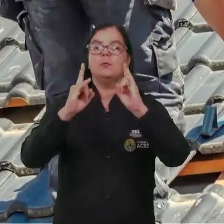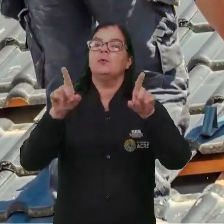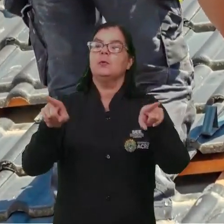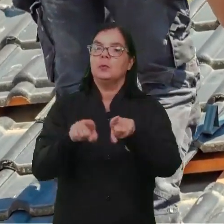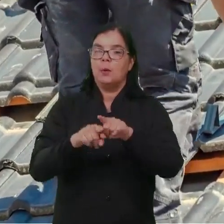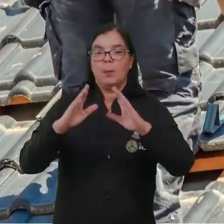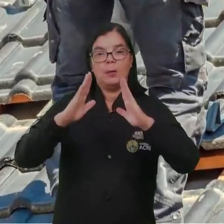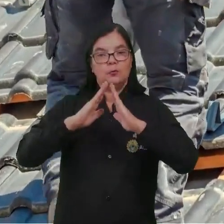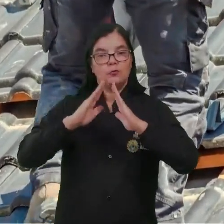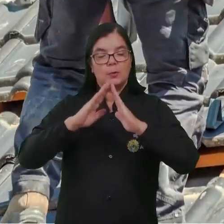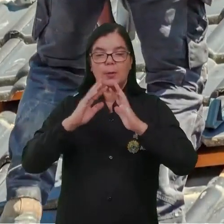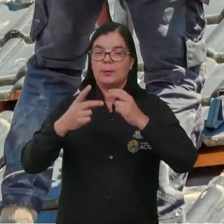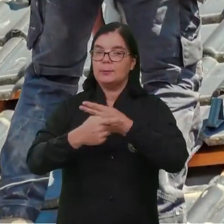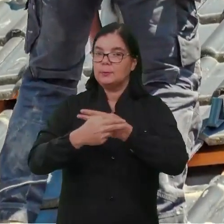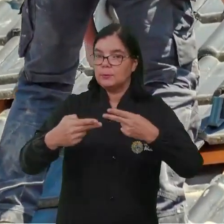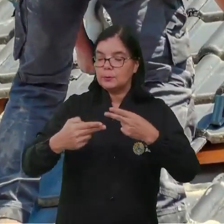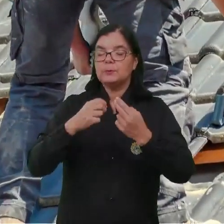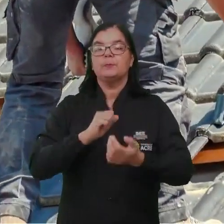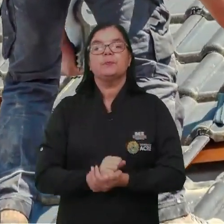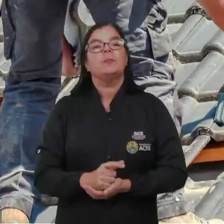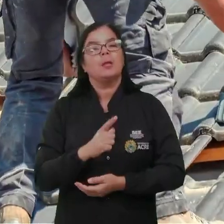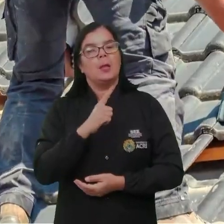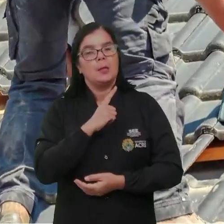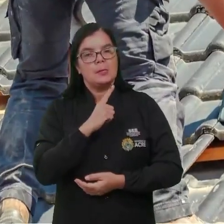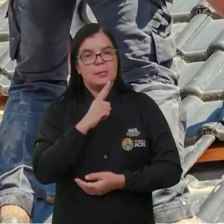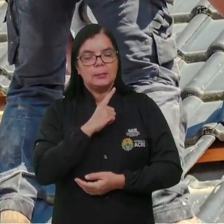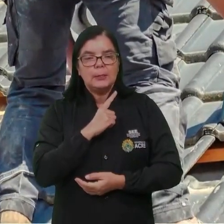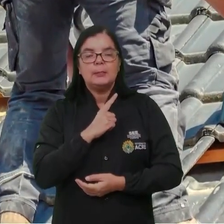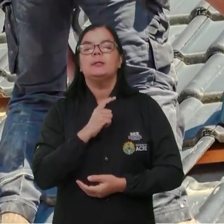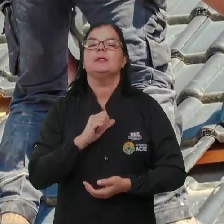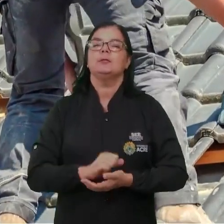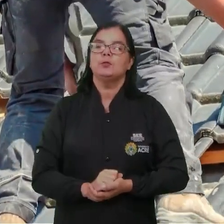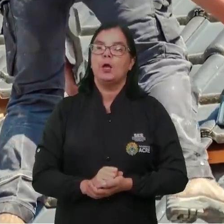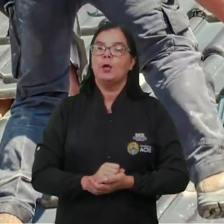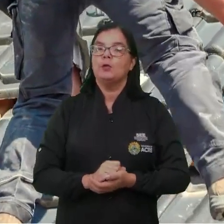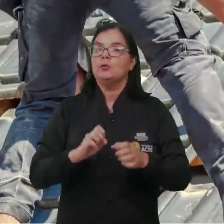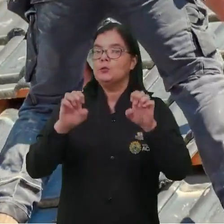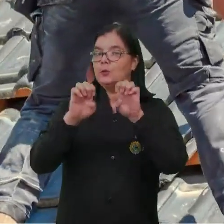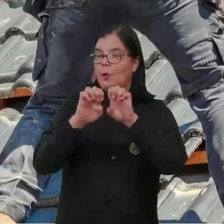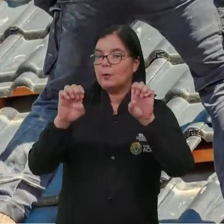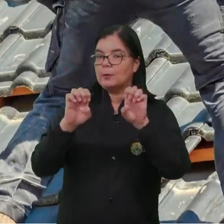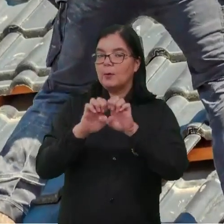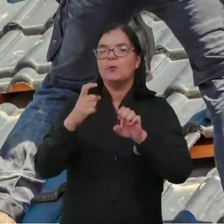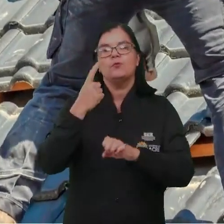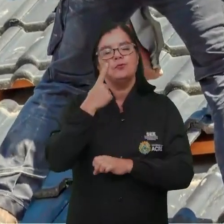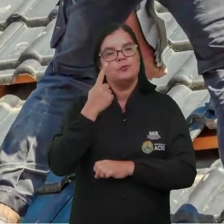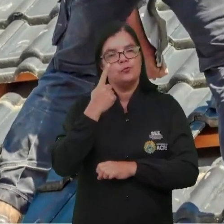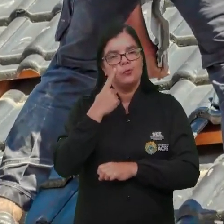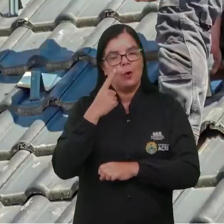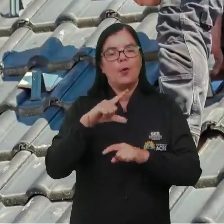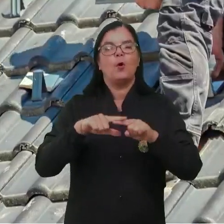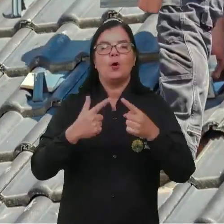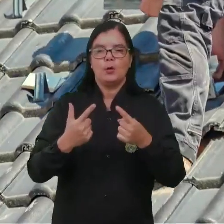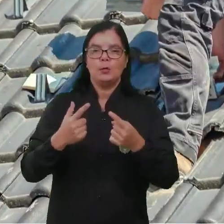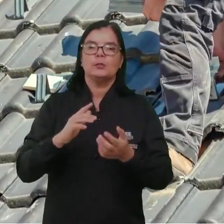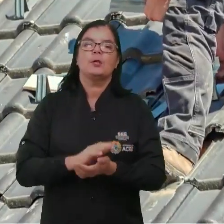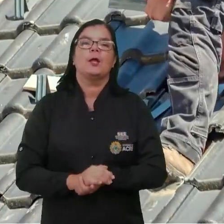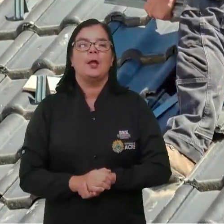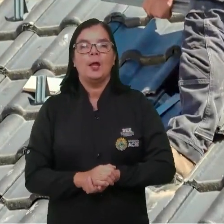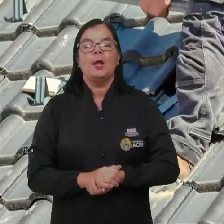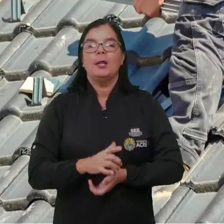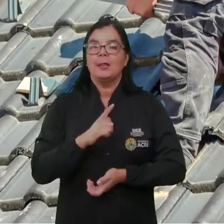né, de pavimentos, né, então eles têm essa questão estrutural, né, então vocês já viram aí, já temos os spoilers,